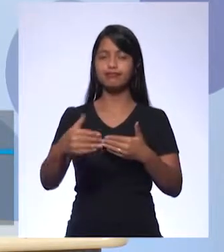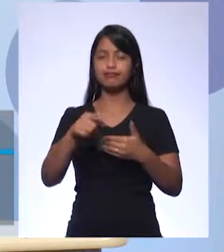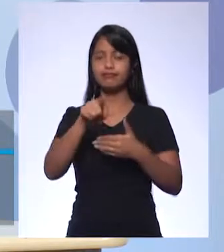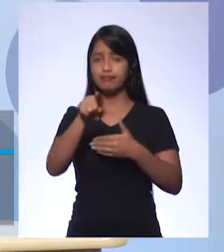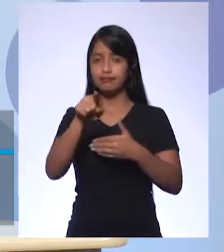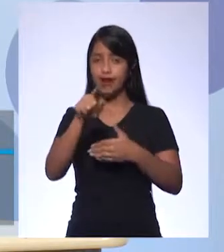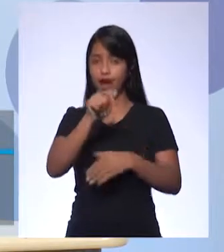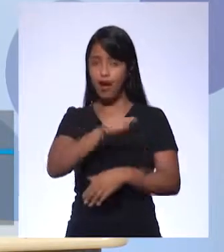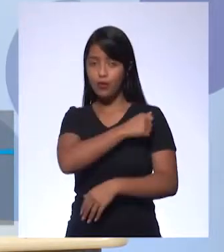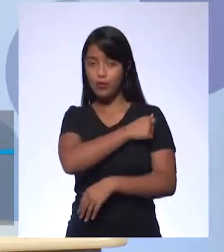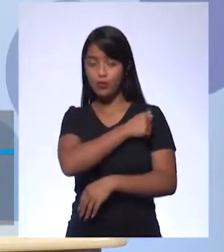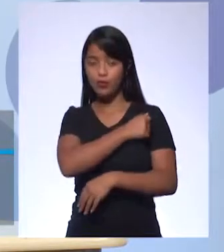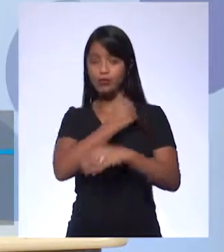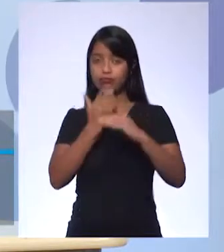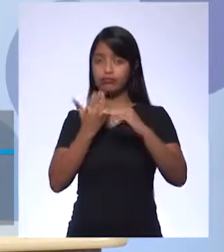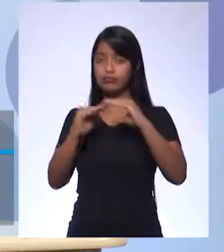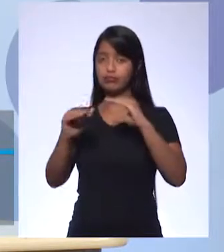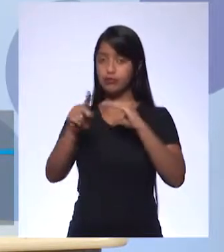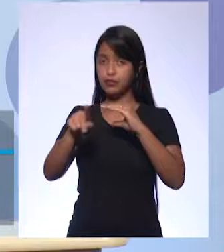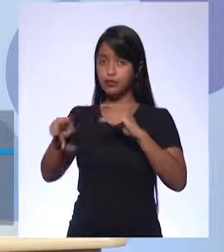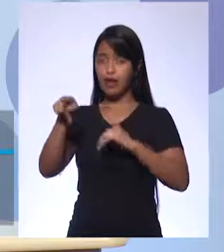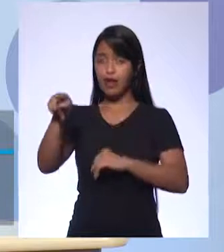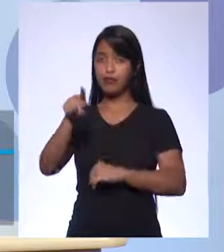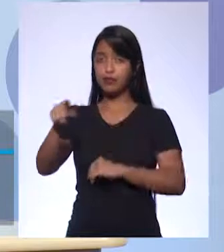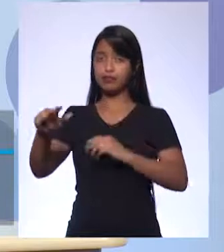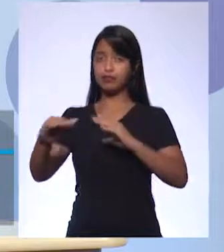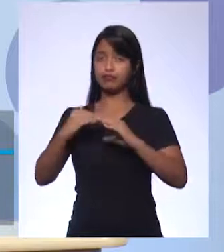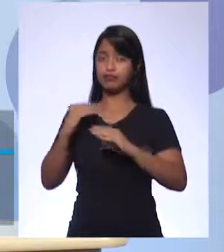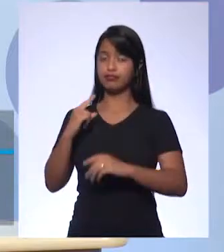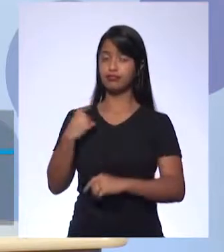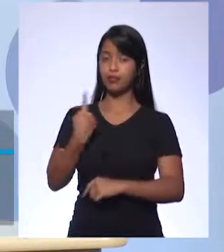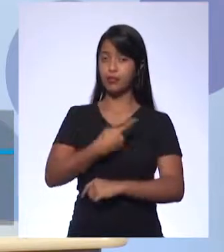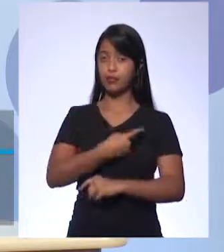seu professor e depois do professor com a gente. Pelo menos é isso que eu